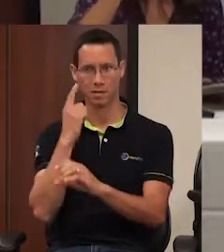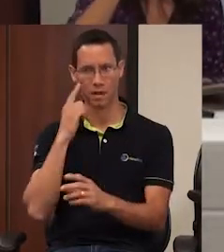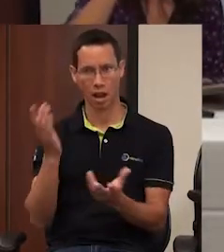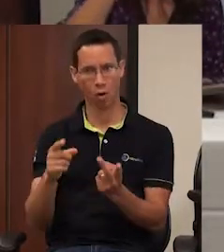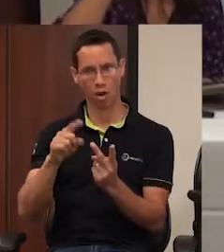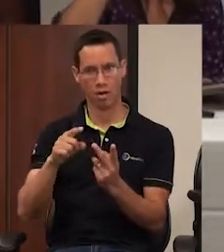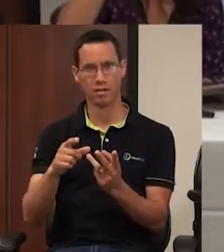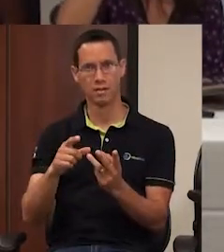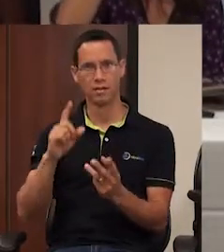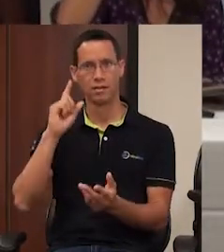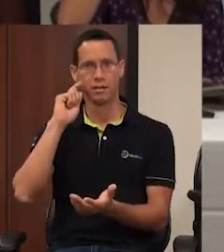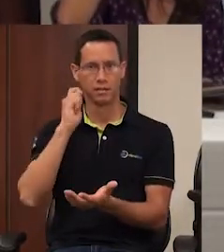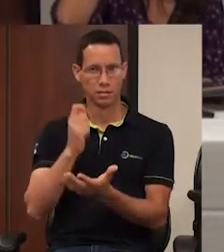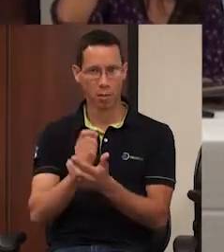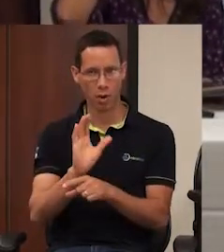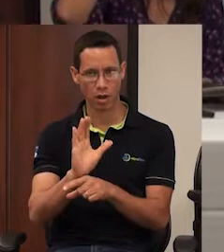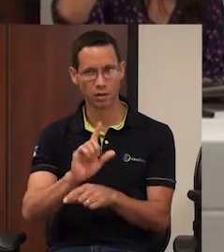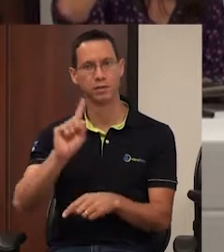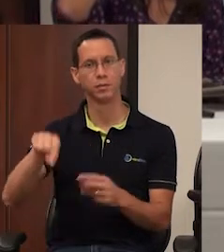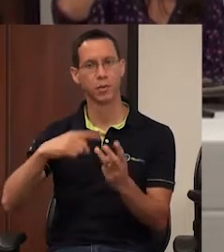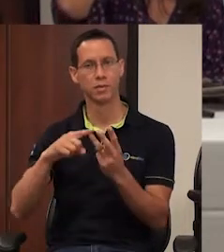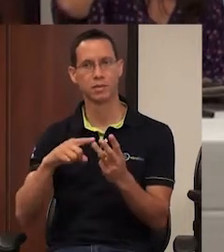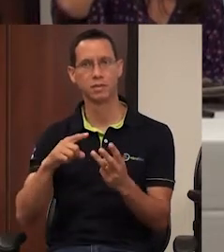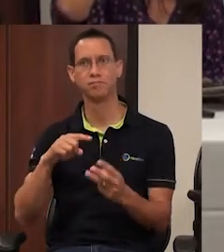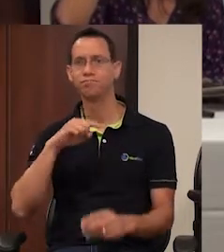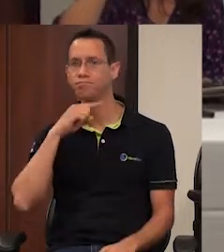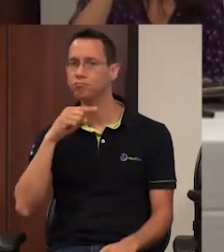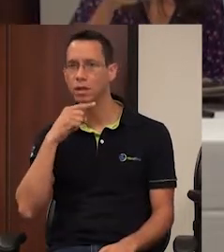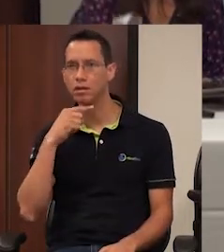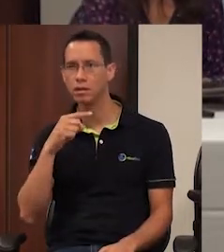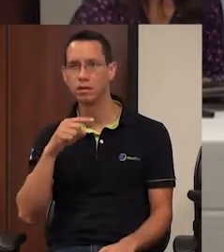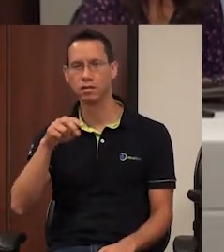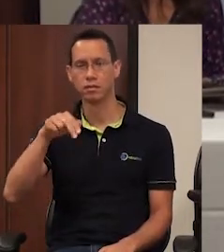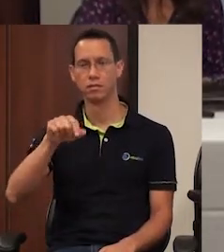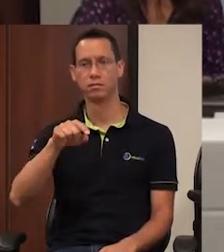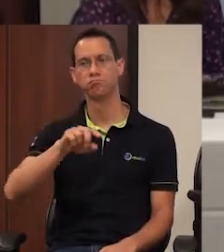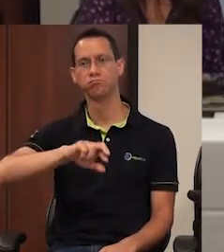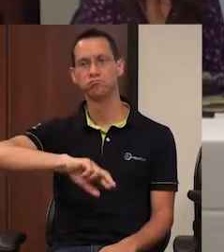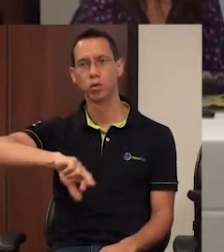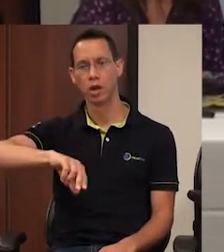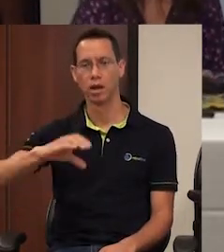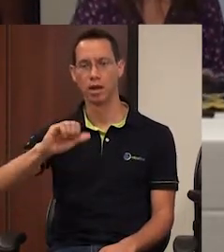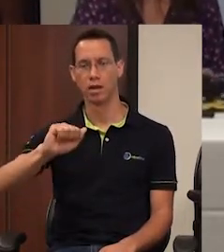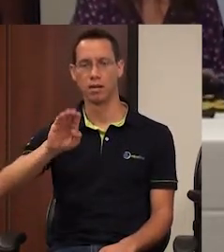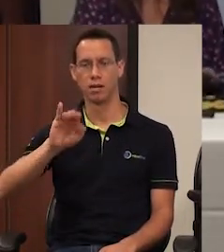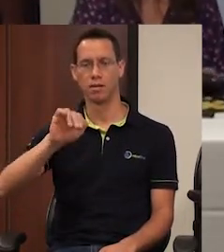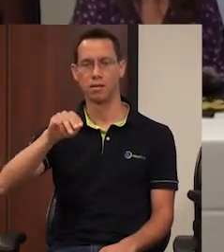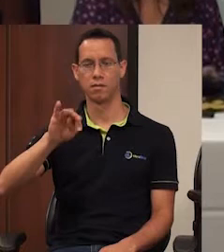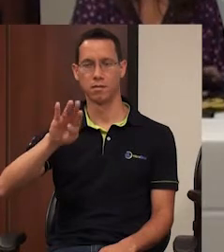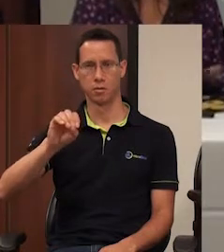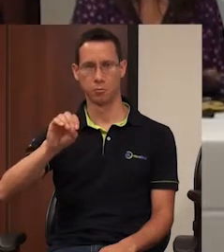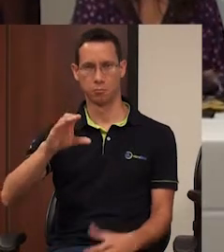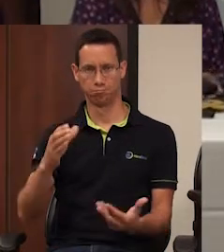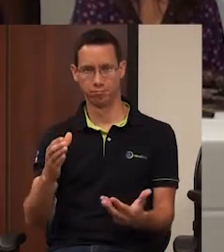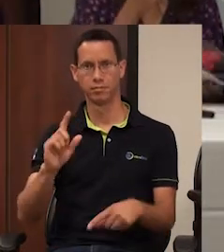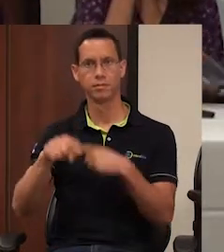decisão apoiada e depois sobre as hipóteses de não cabimento, né? E aí, de repente, algumas dúvidas que possam até já ter